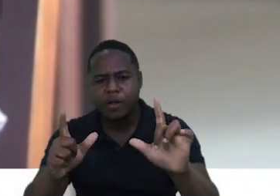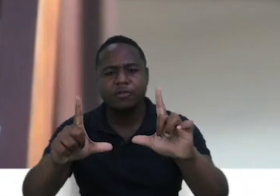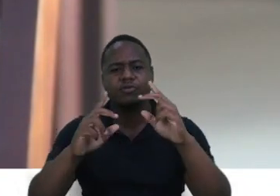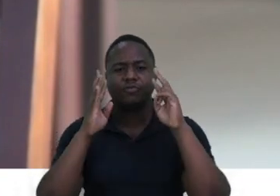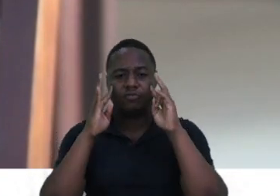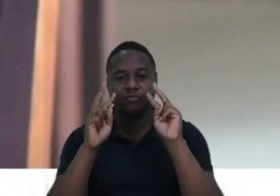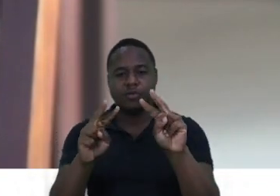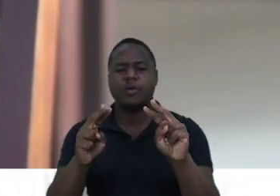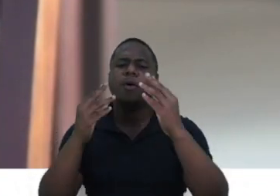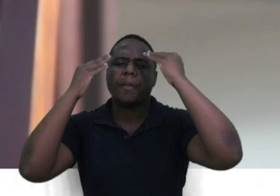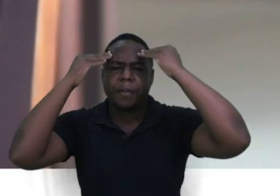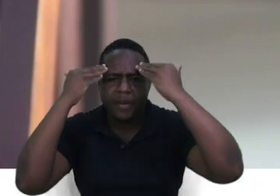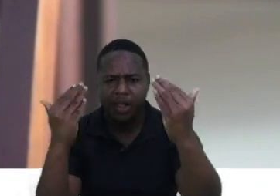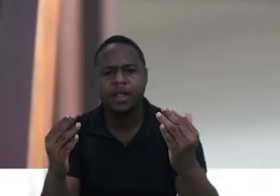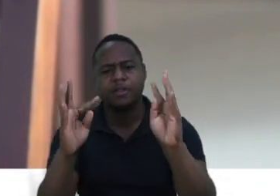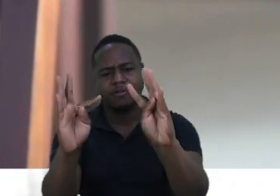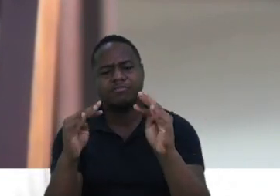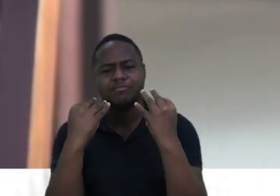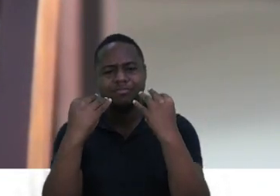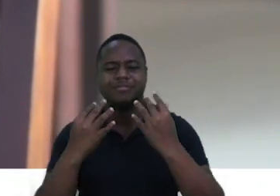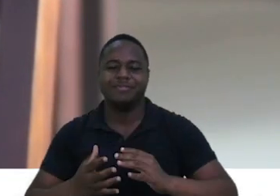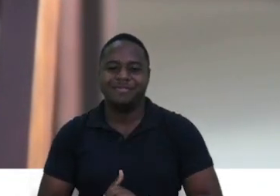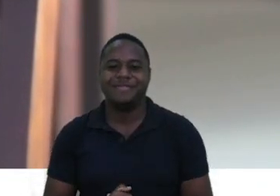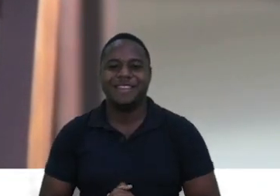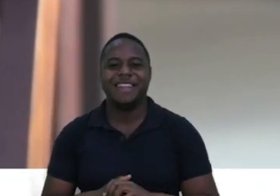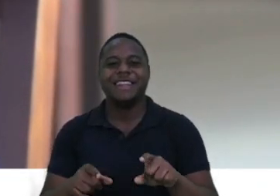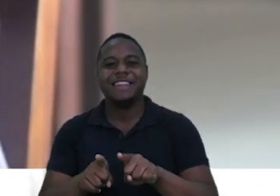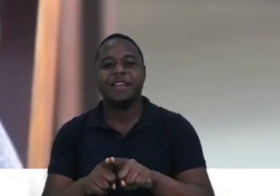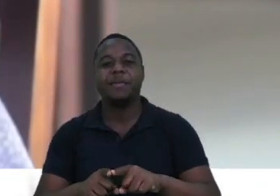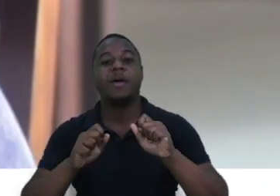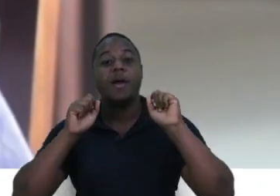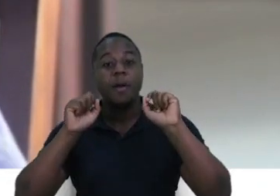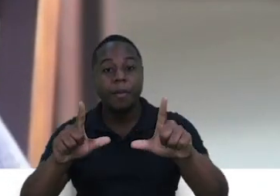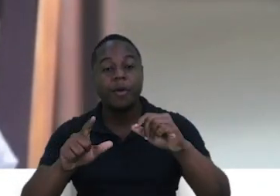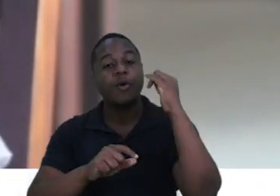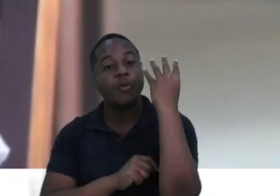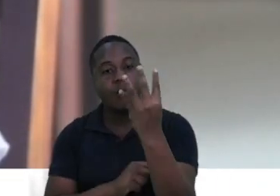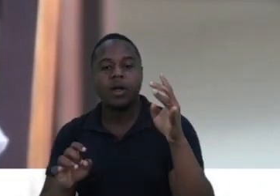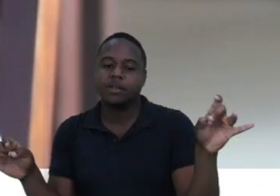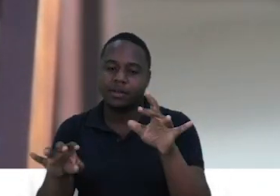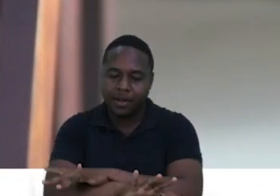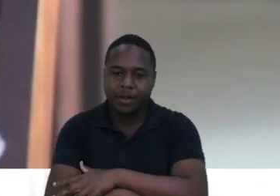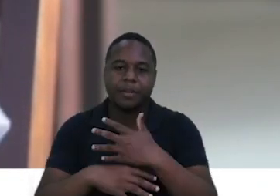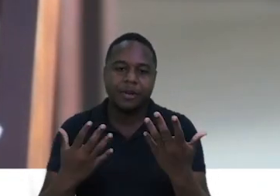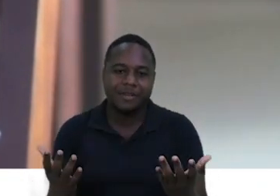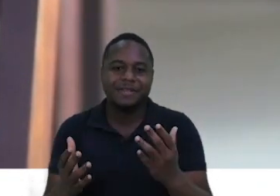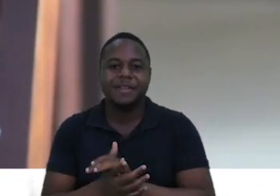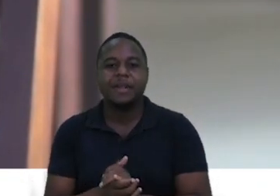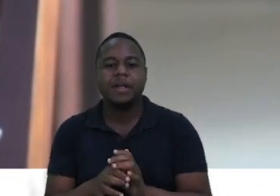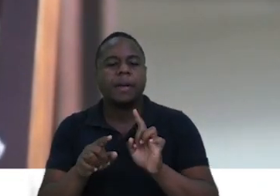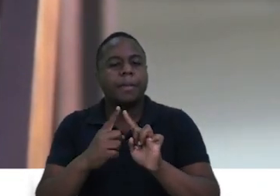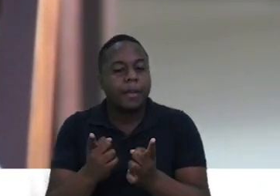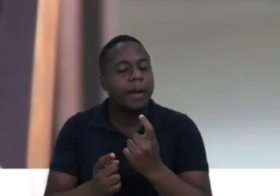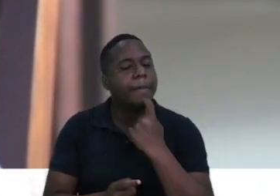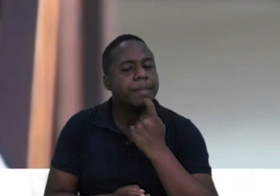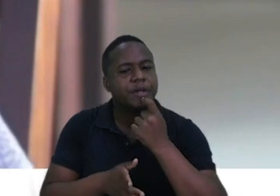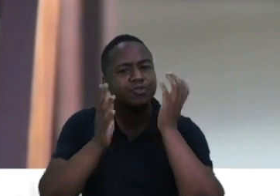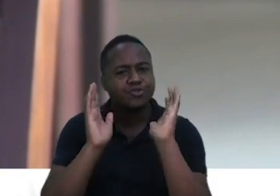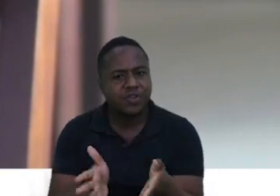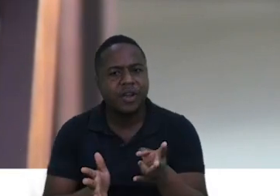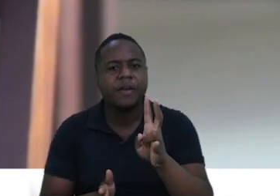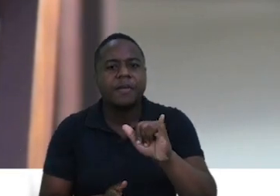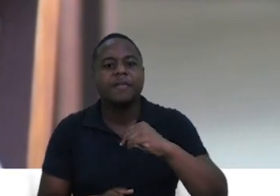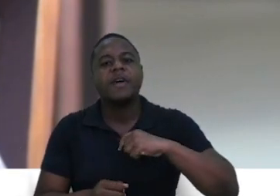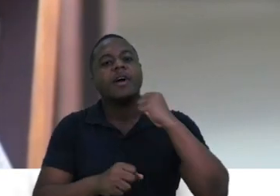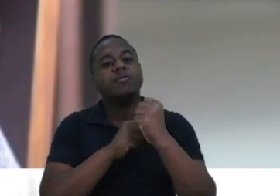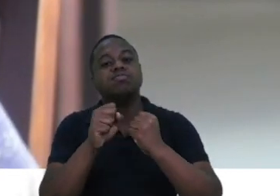tela, nosso muito obrigada por nos acompanhar, né? Esse é o nosso quarto episódio que se encerra. E muito em breve vocês estarão aí com o